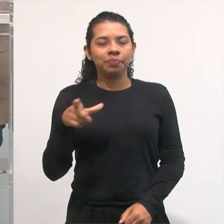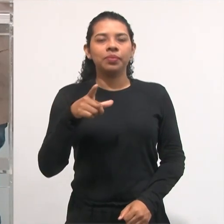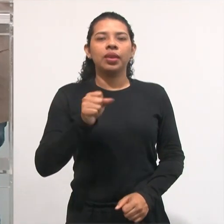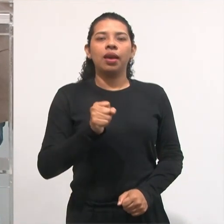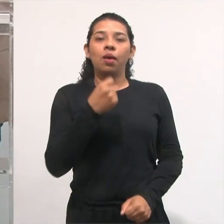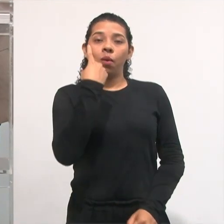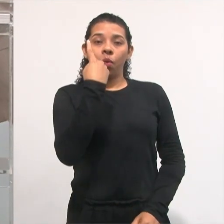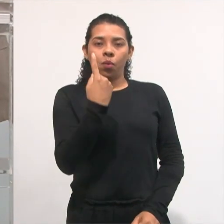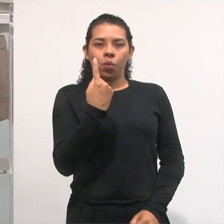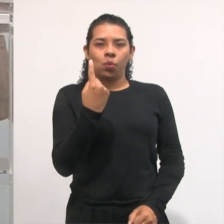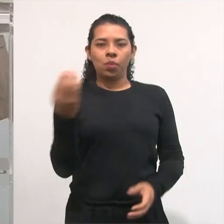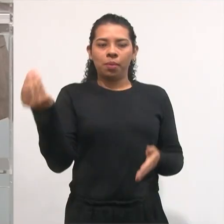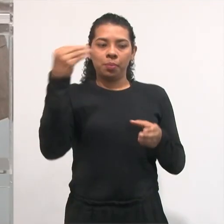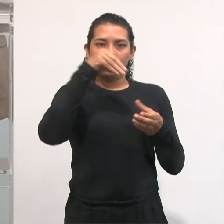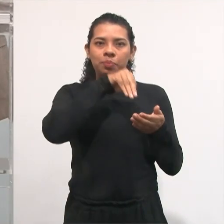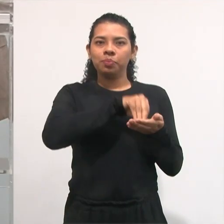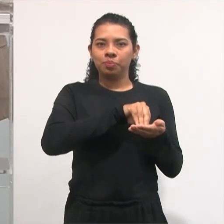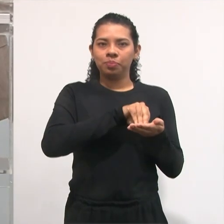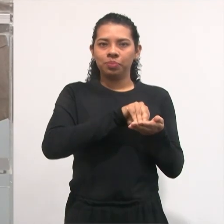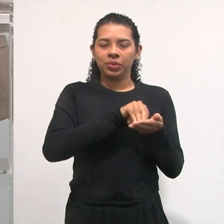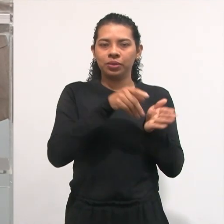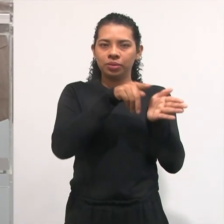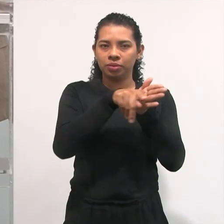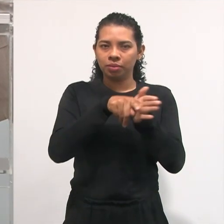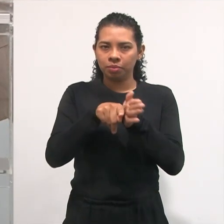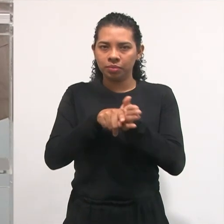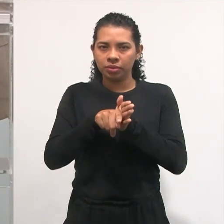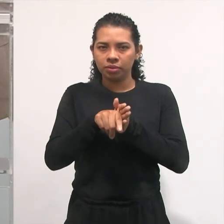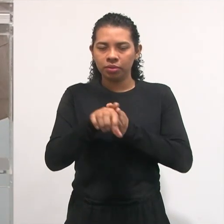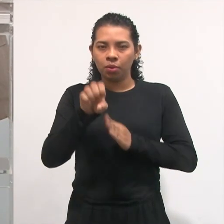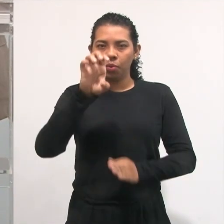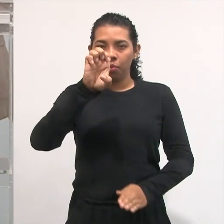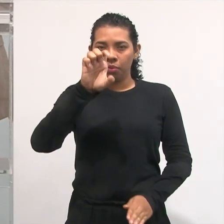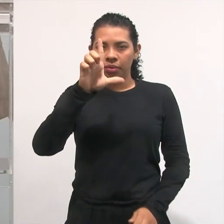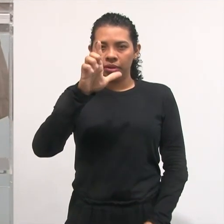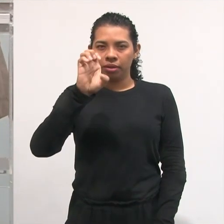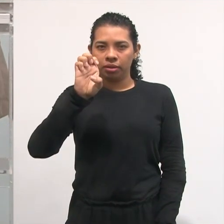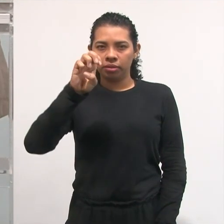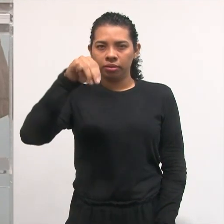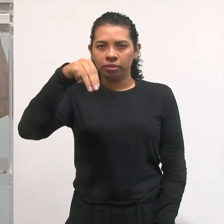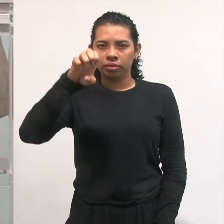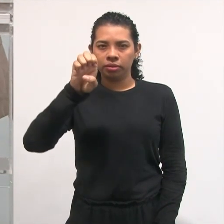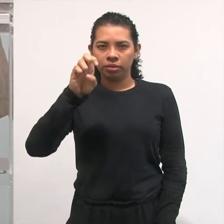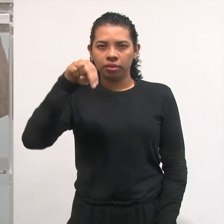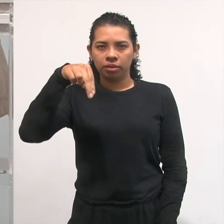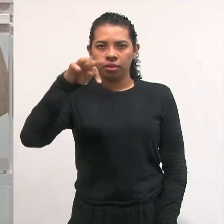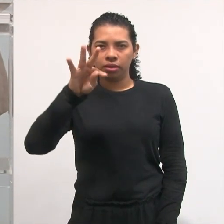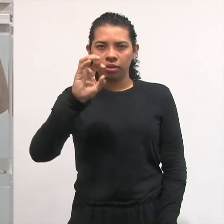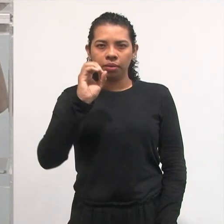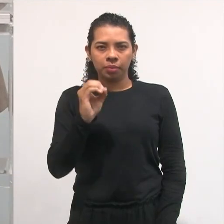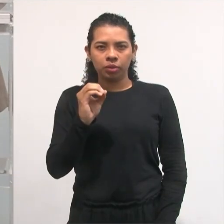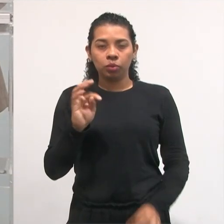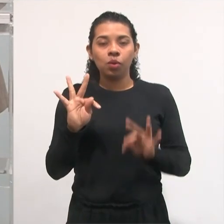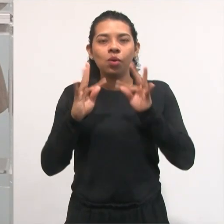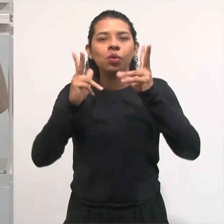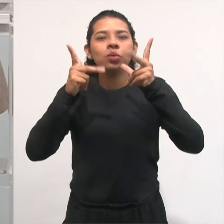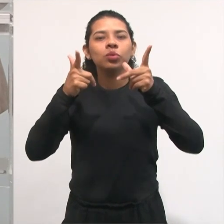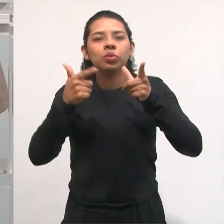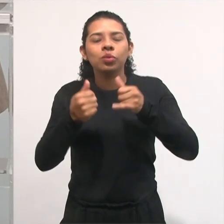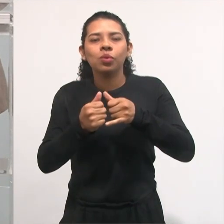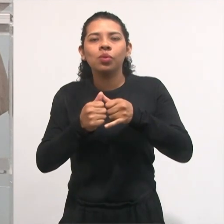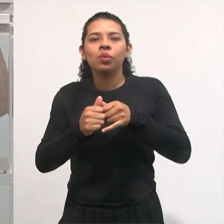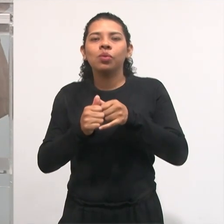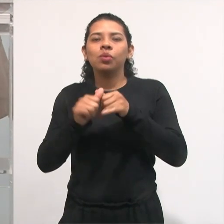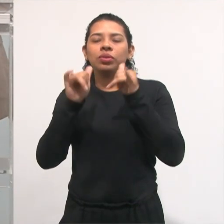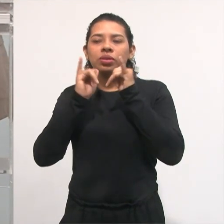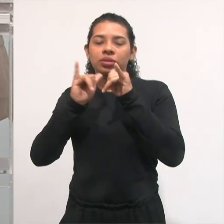um elemento na nossa pesquisa, ok? O que eles forneceram nessas conversas,